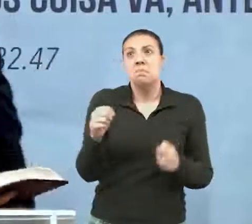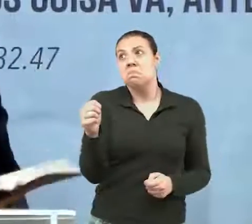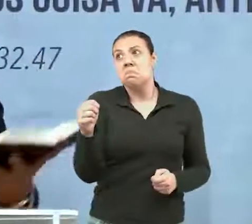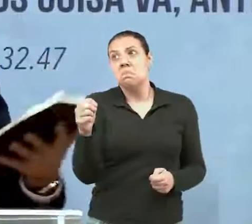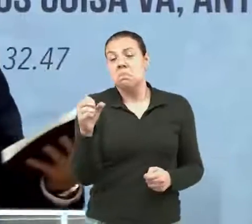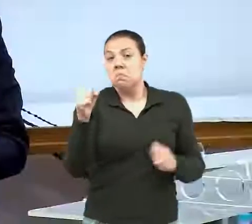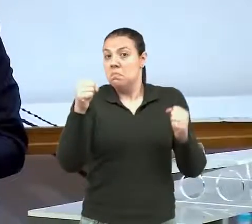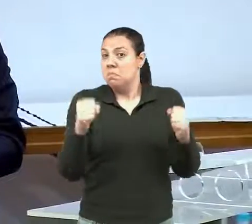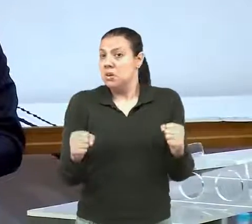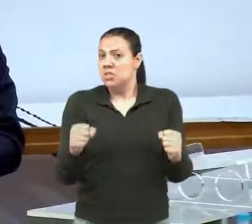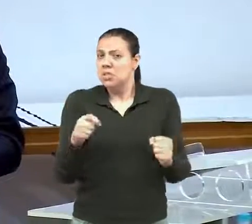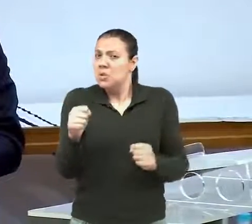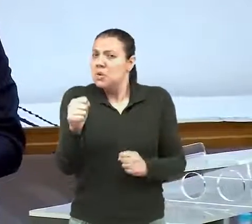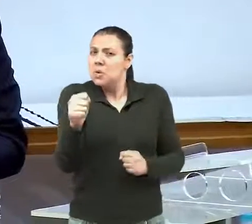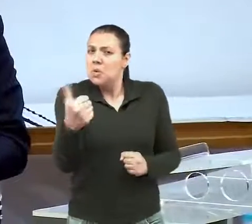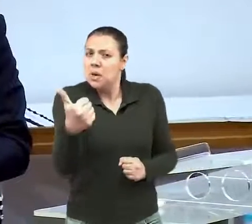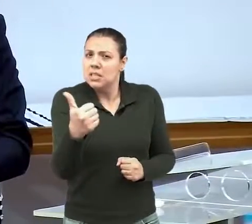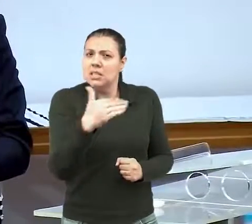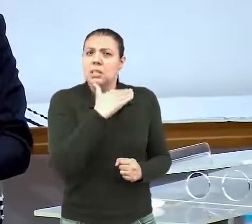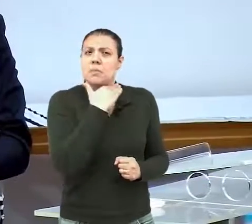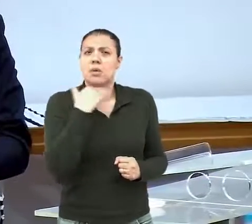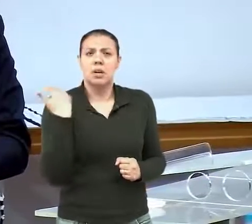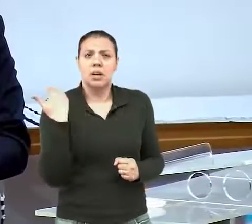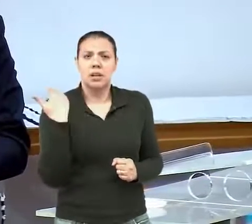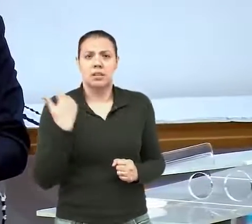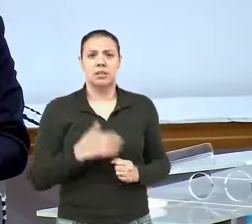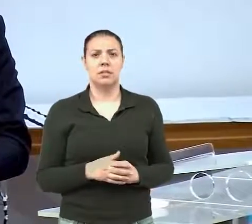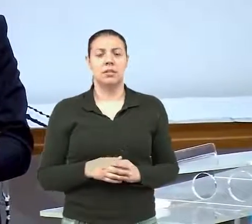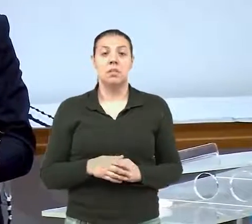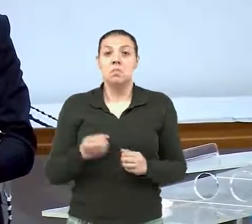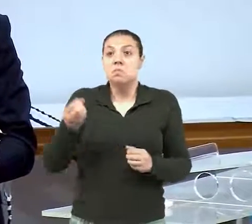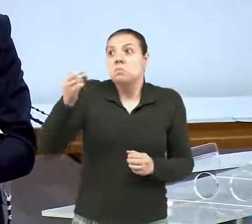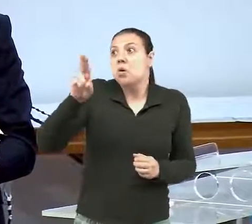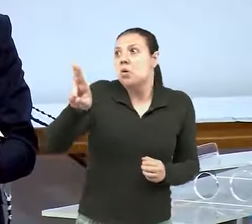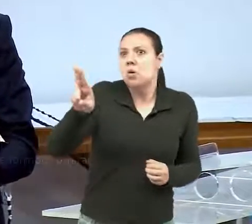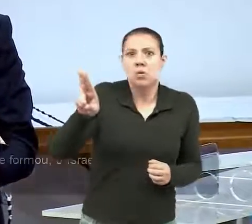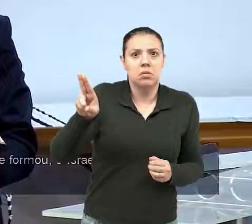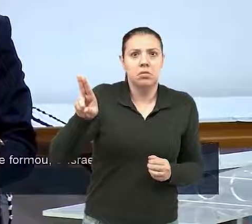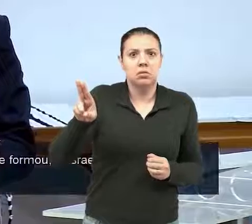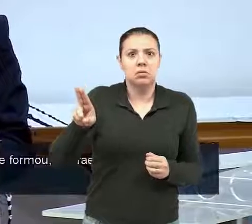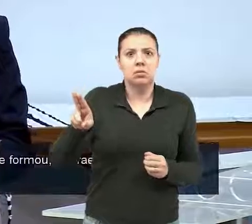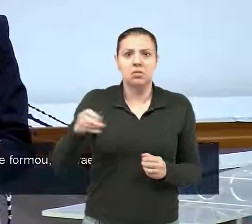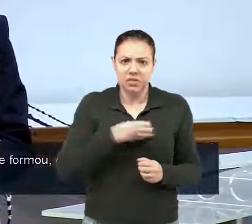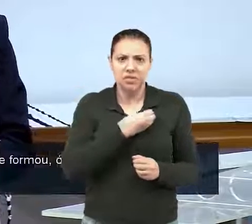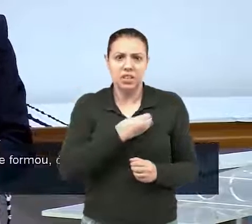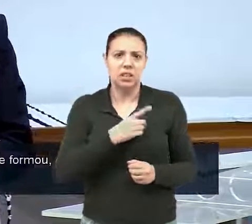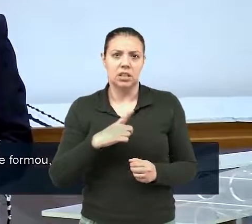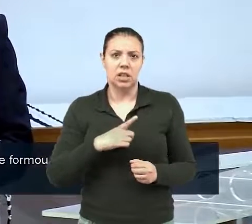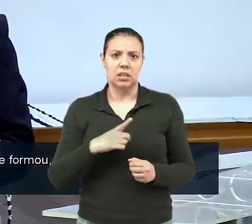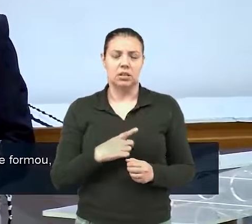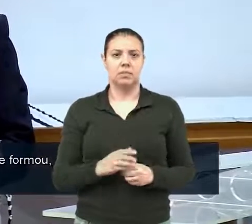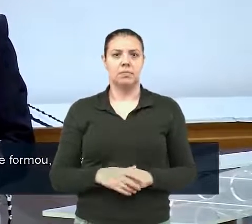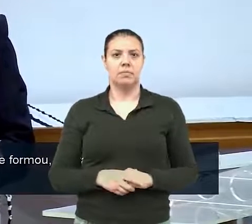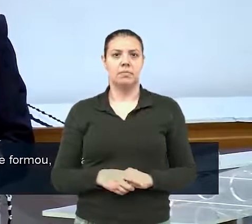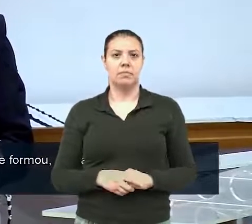um hospital, porque está escrito no versículo 1 ainda: porque tu és meu, diz o